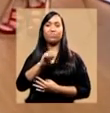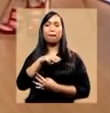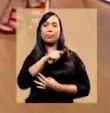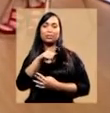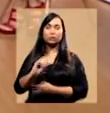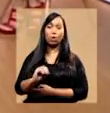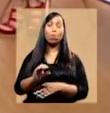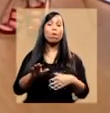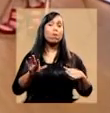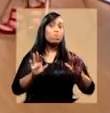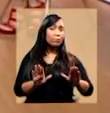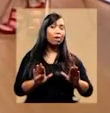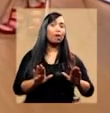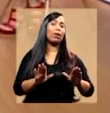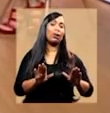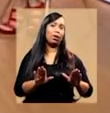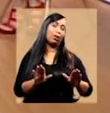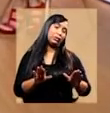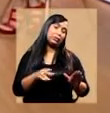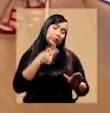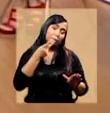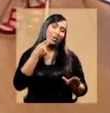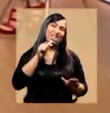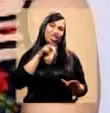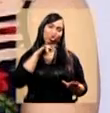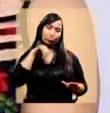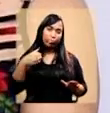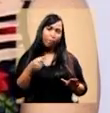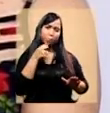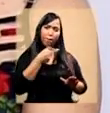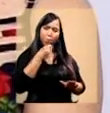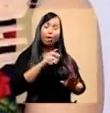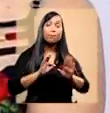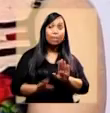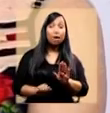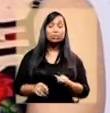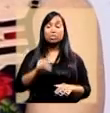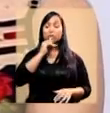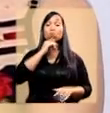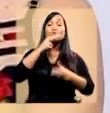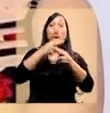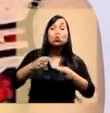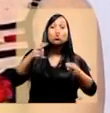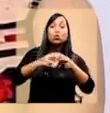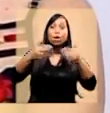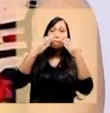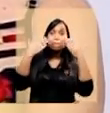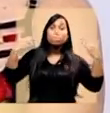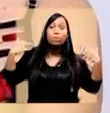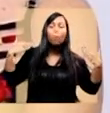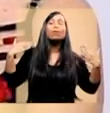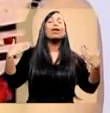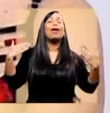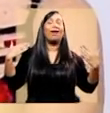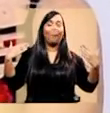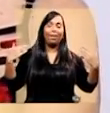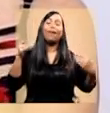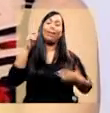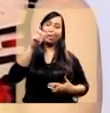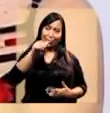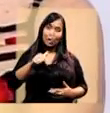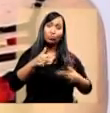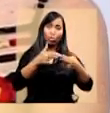exposição. Exposição. Né? Agora, quando expõe a nudez, realmente é um